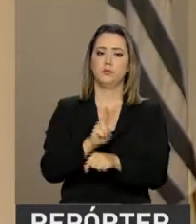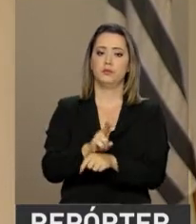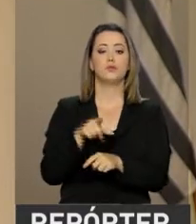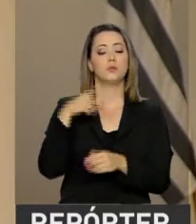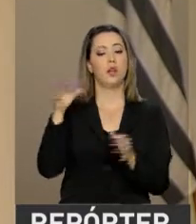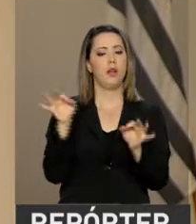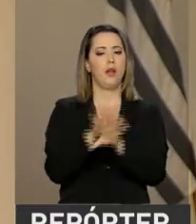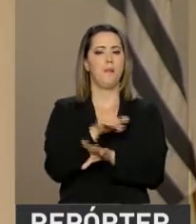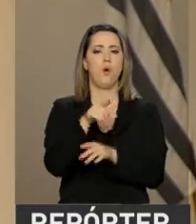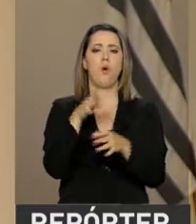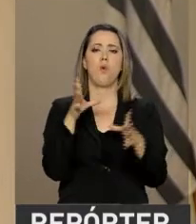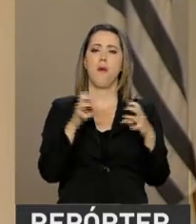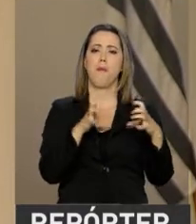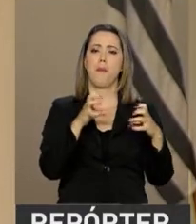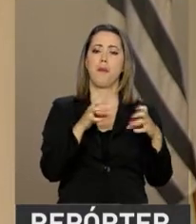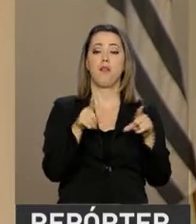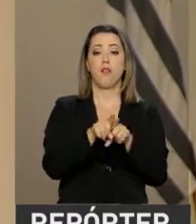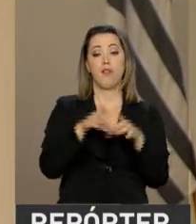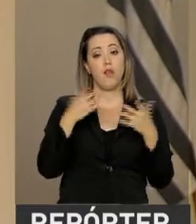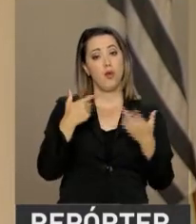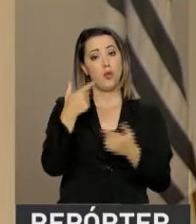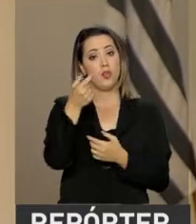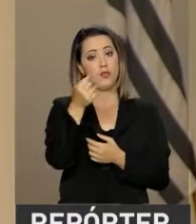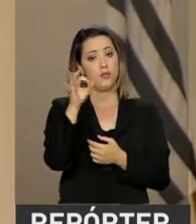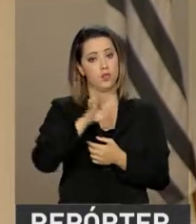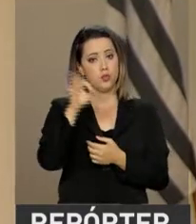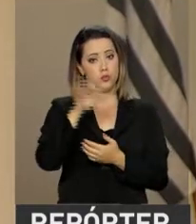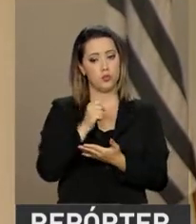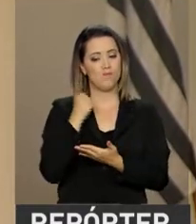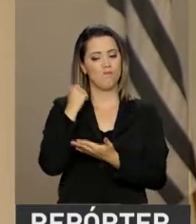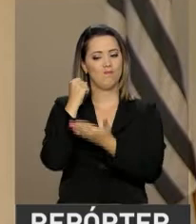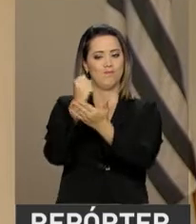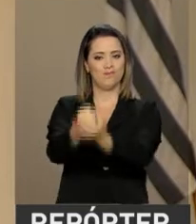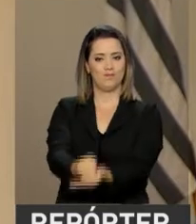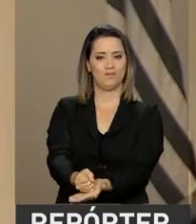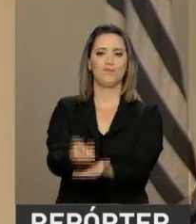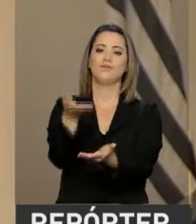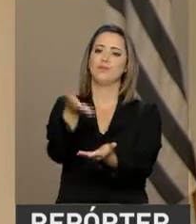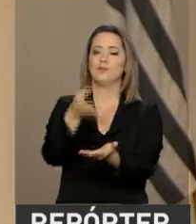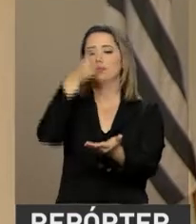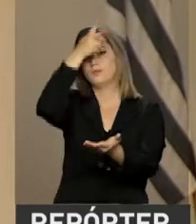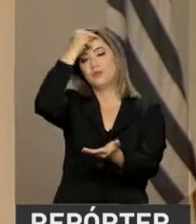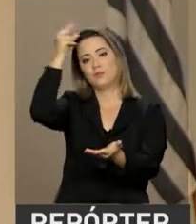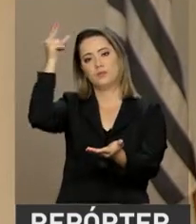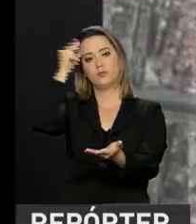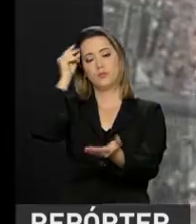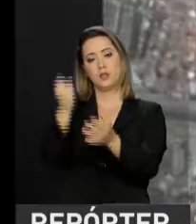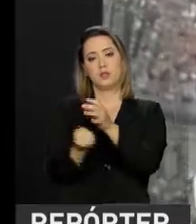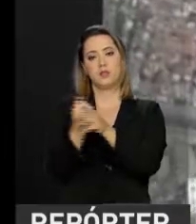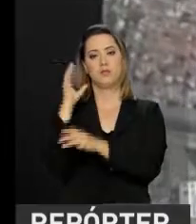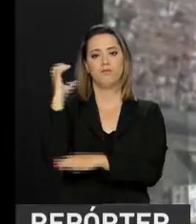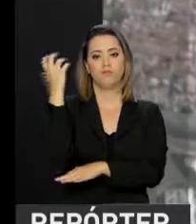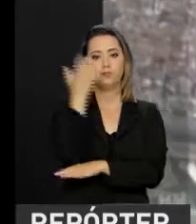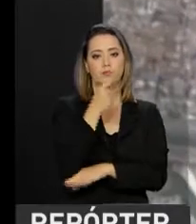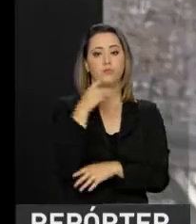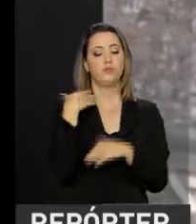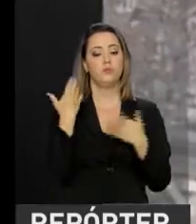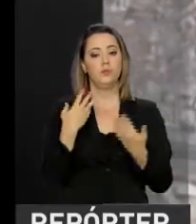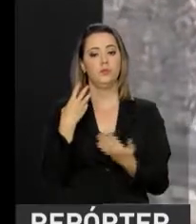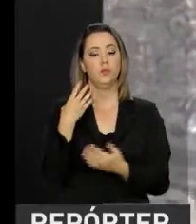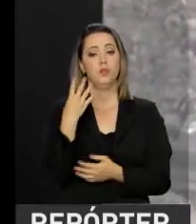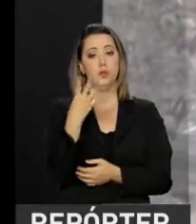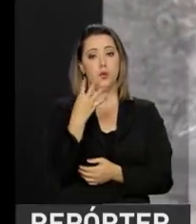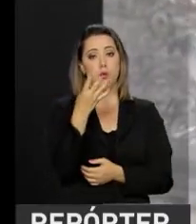pôs fim a esta disputa e cerca de 20% da área foi cedida ao município para a criação do parque. Com o acordo,